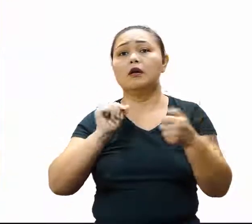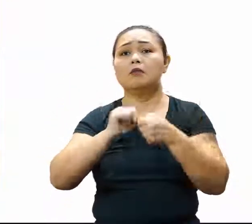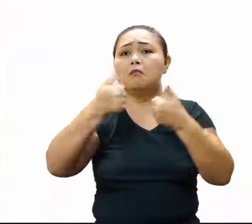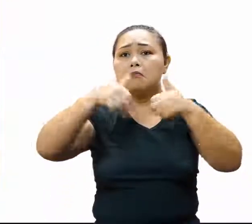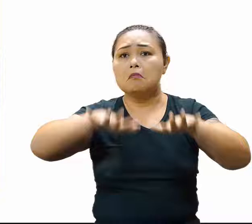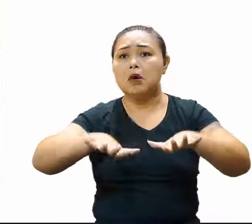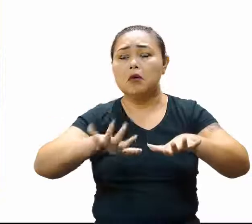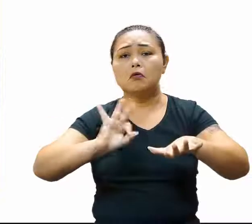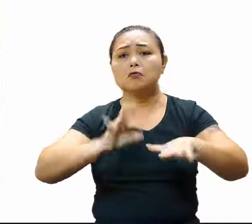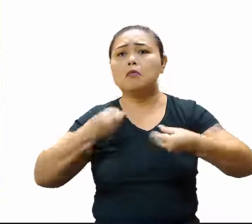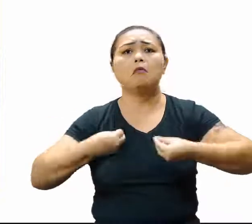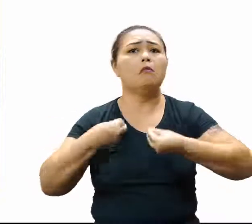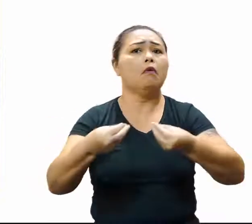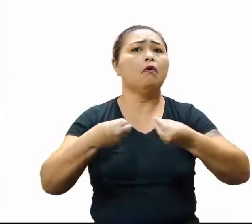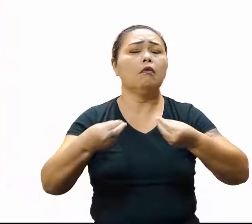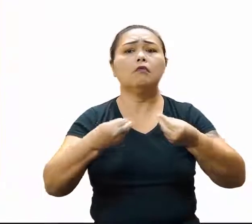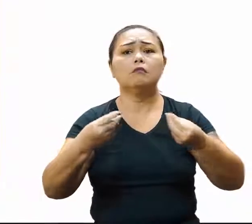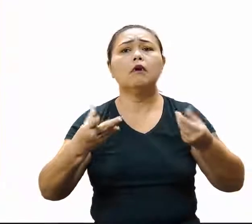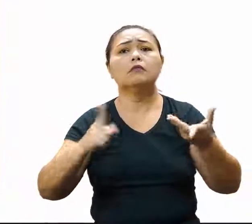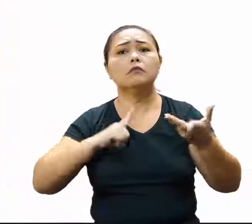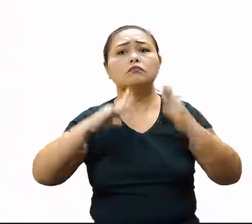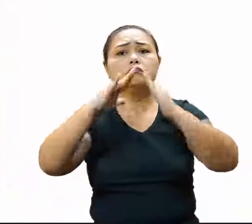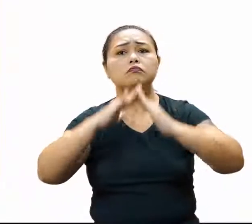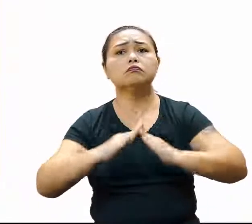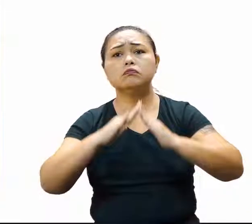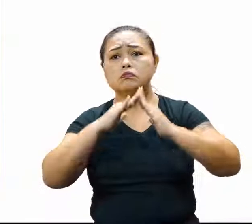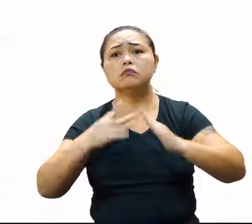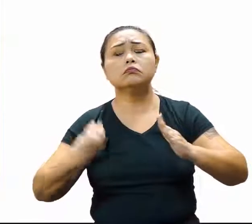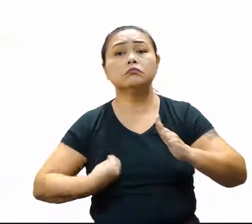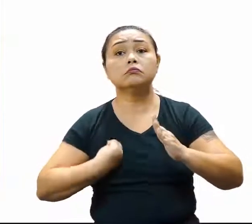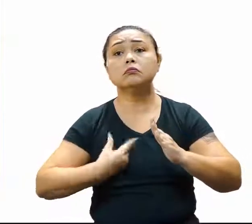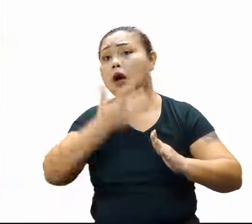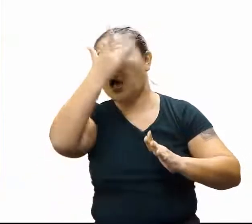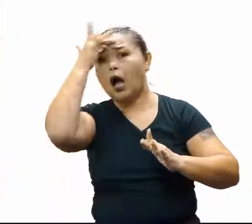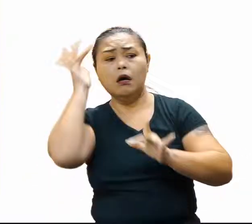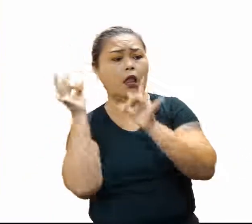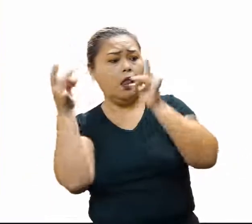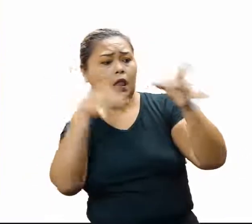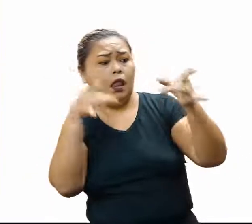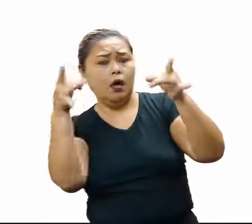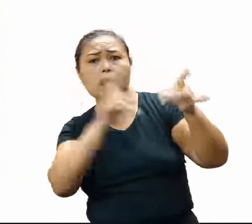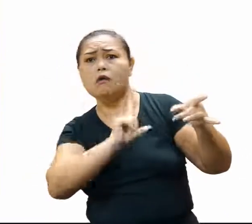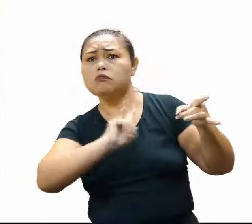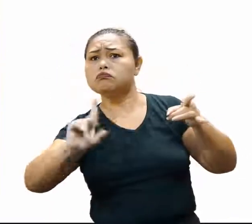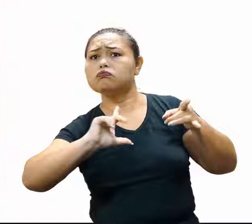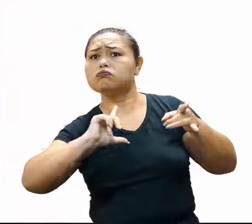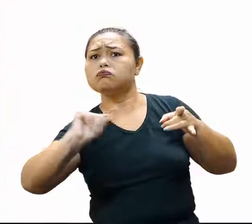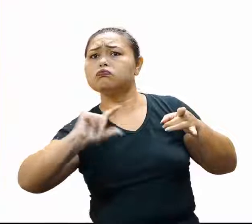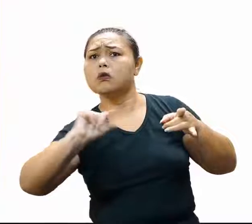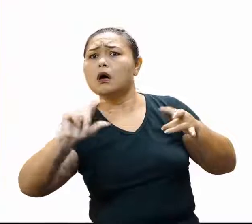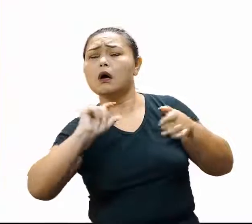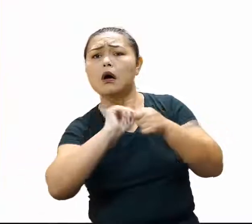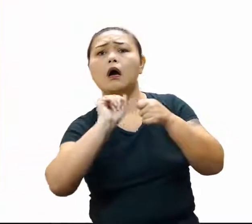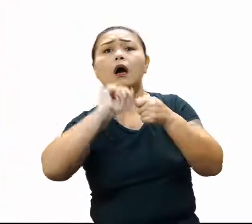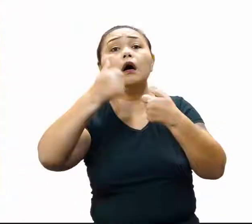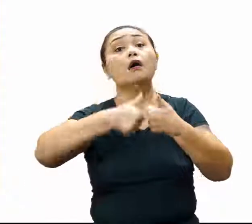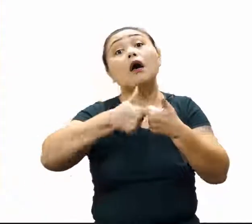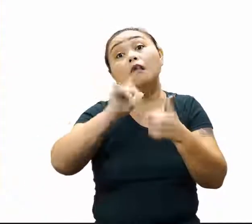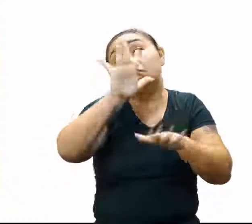oferecer condições, as pessoas irão abandonar e somente quem irá permanecer no